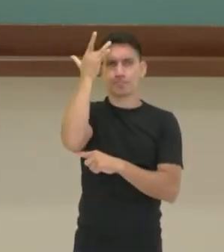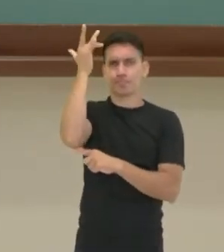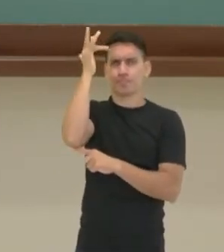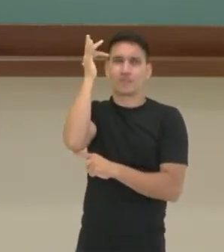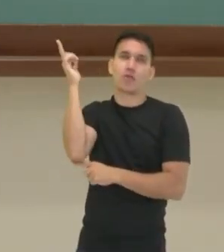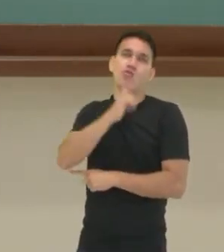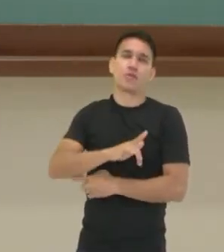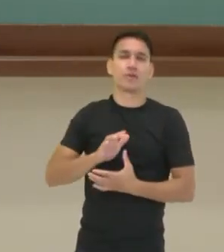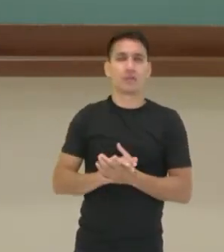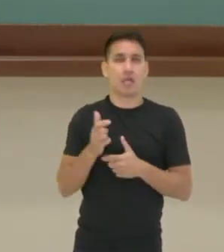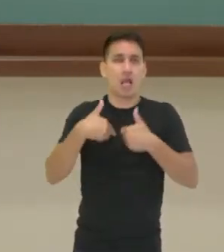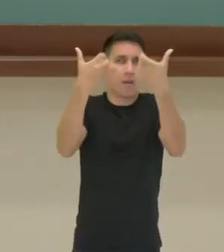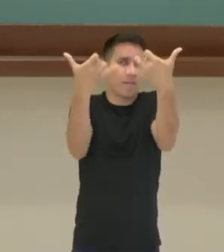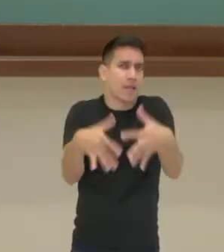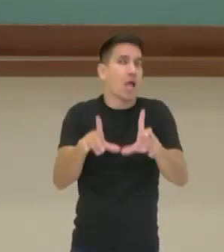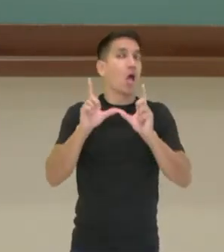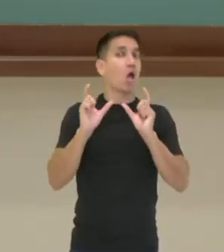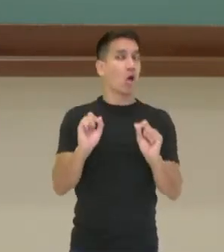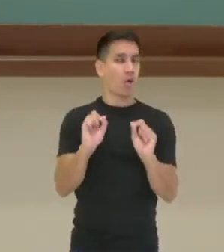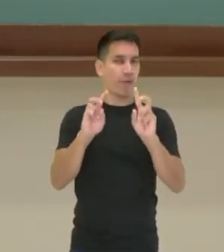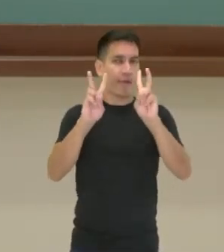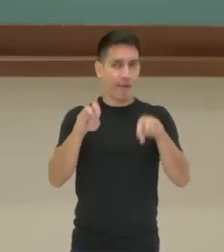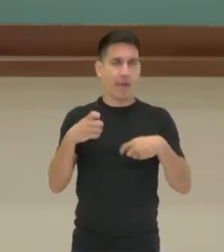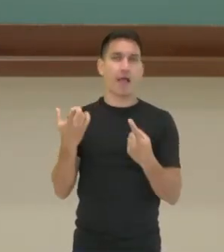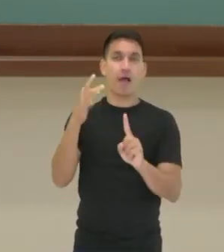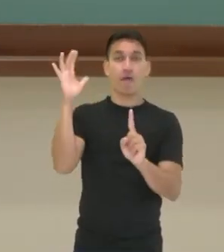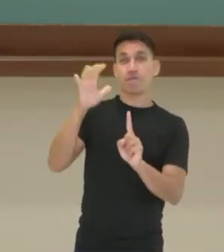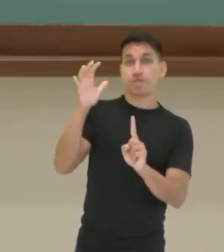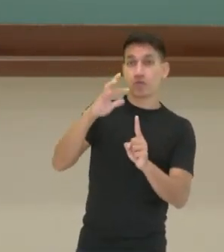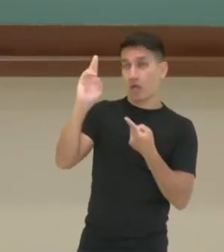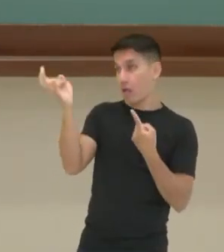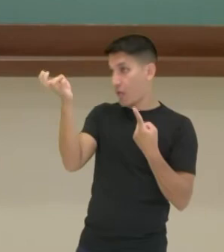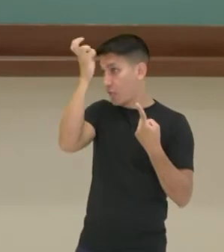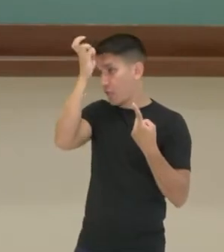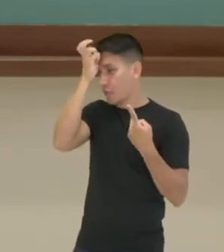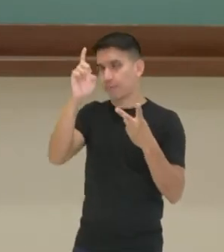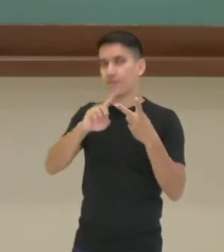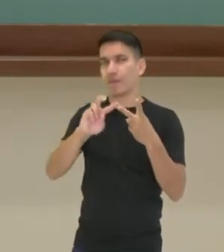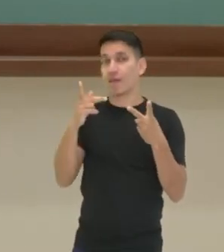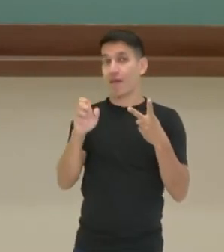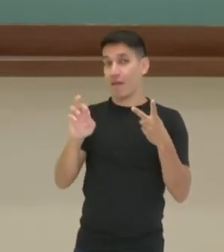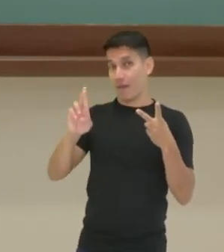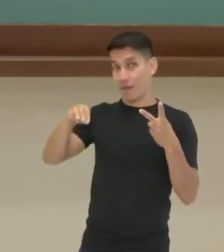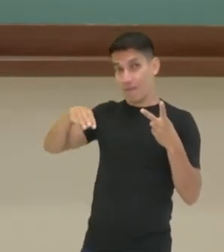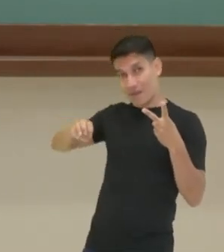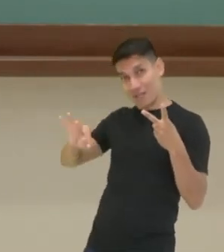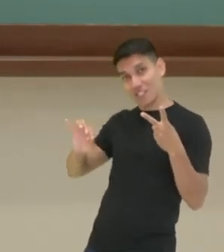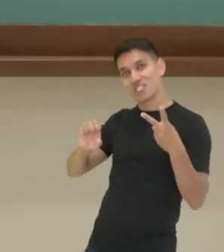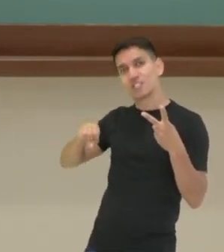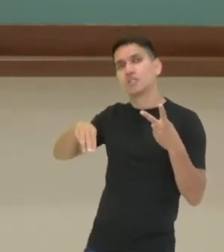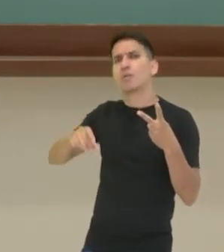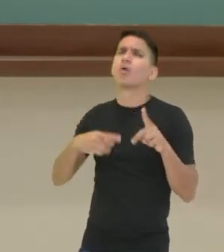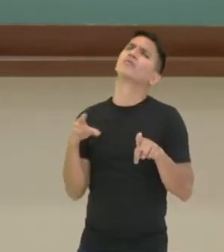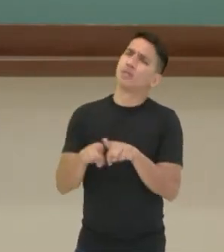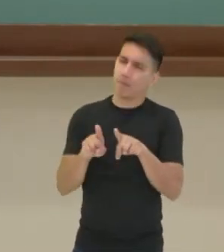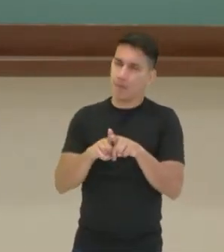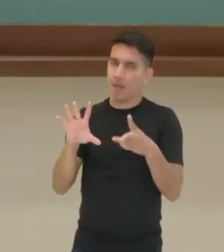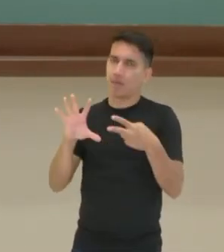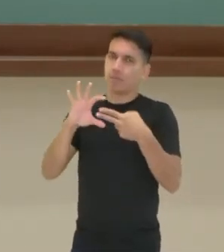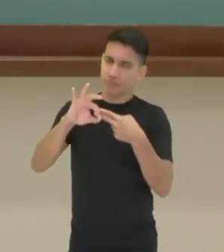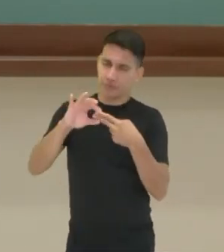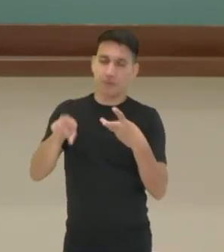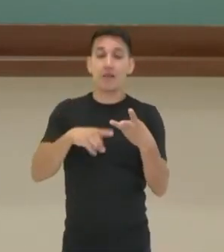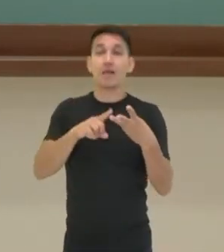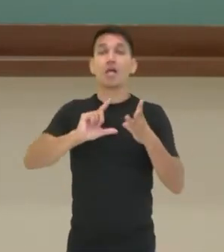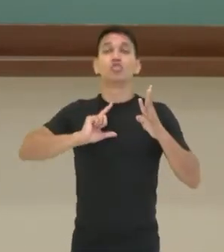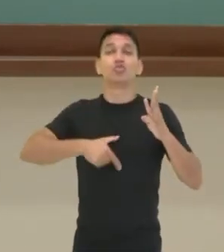como eu disse, então, eles juntam influências egípcia, do hermetismo, que também tem influência egípcia, e do judaísmo, que também